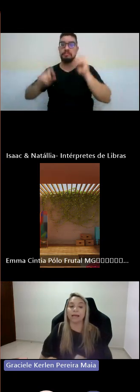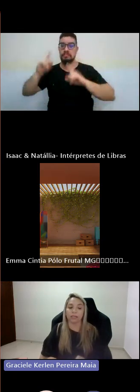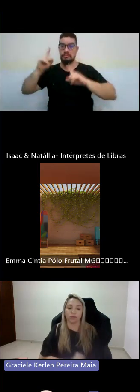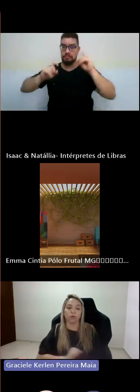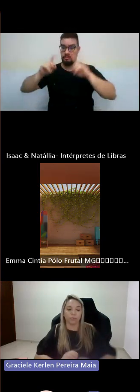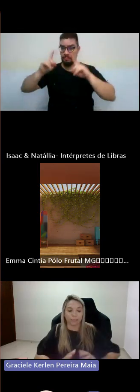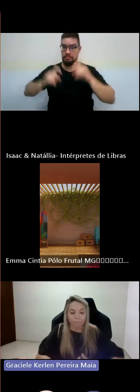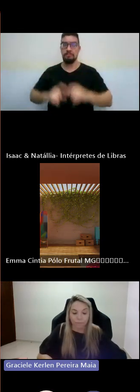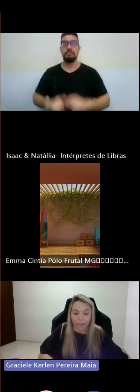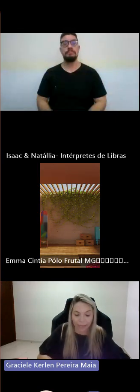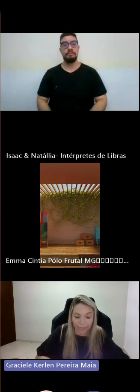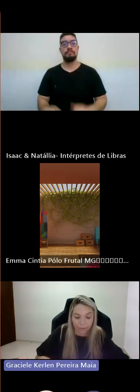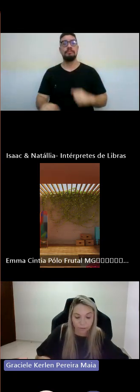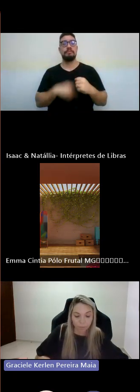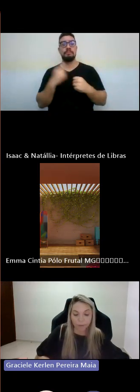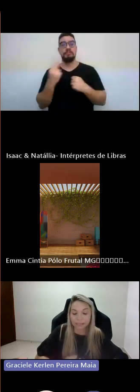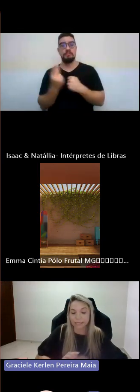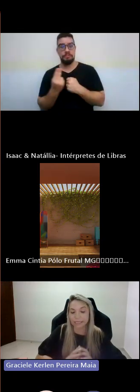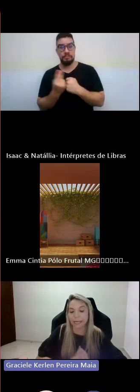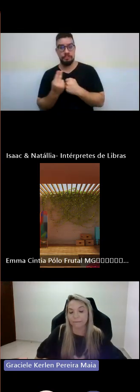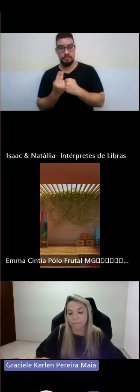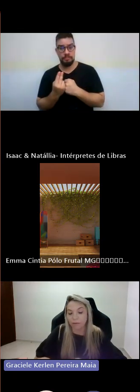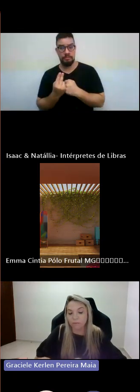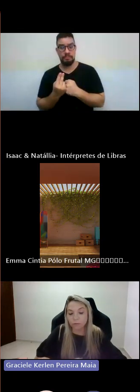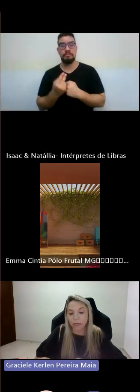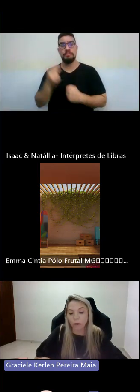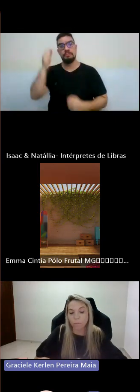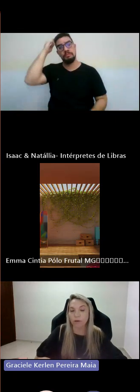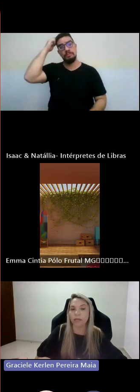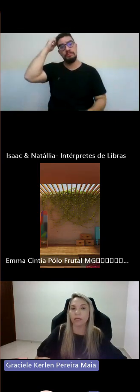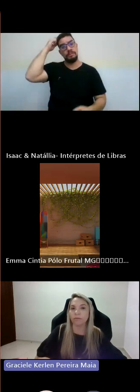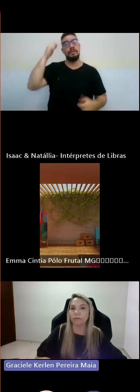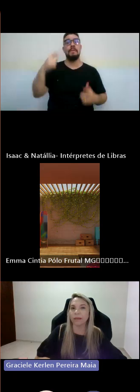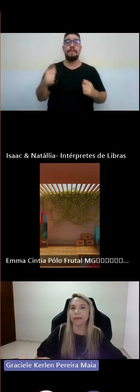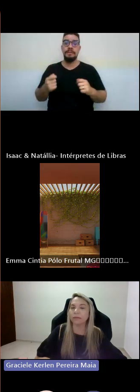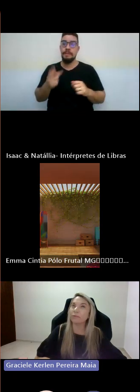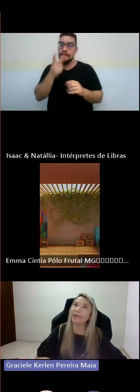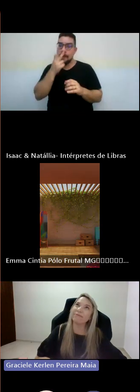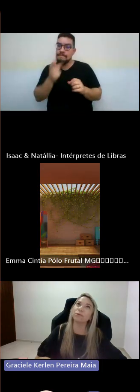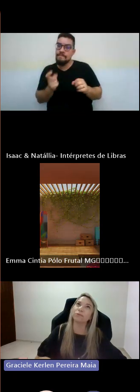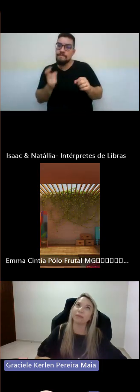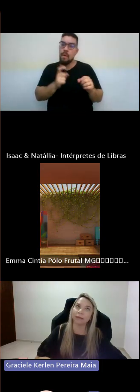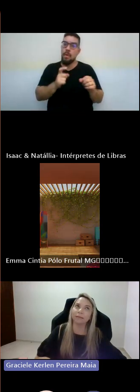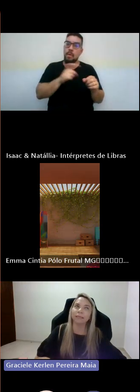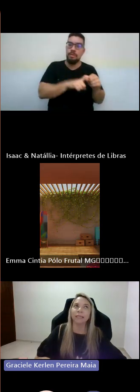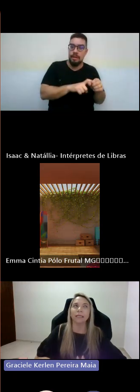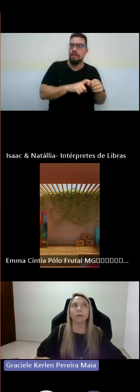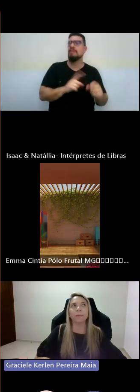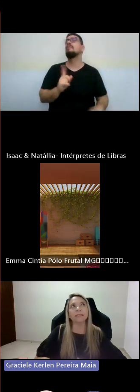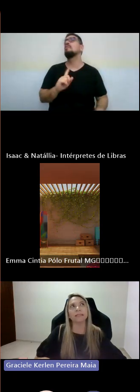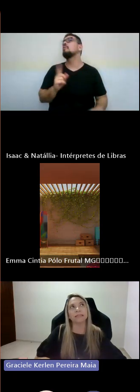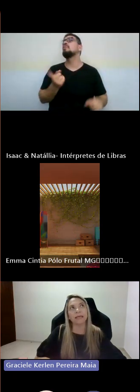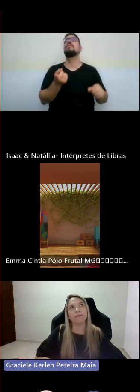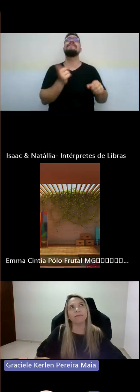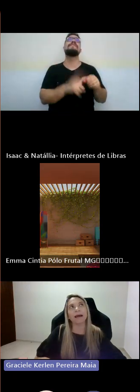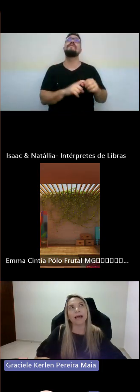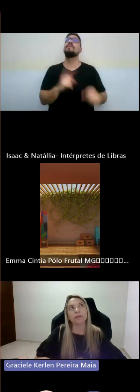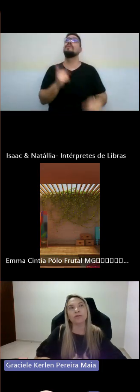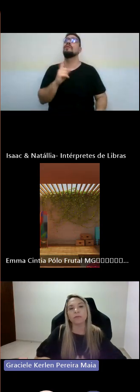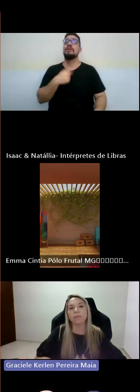Na unidade 2, eu precisei voltar um pouquinho, não é voltar, eu